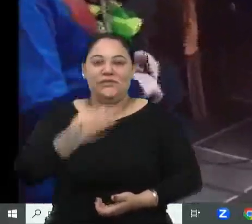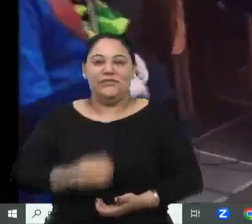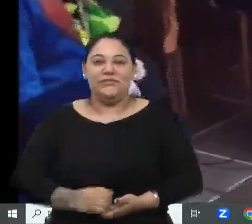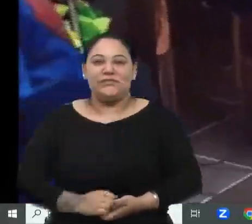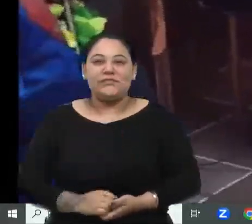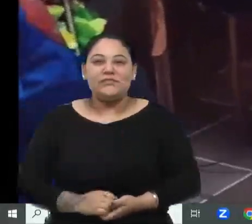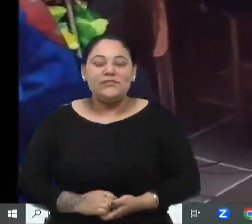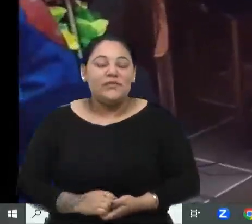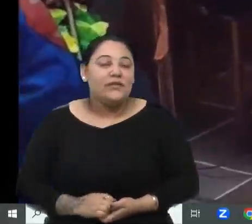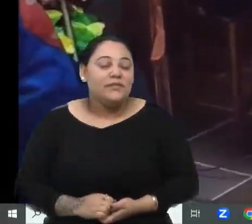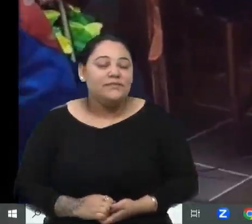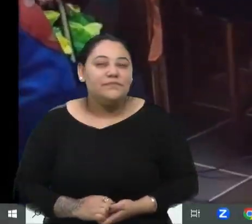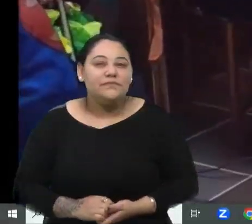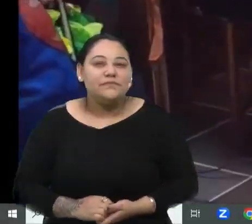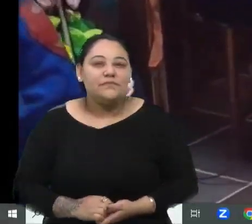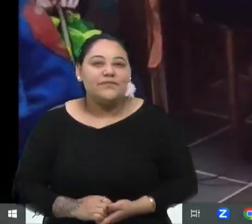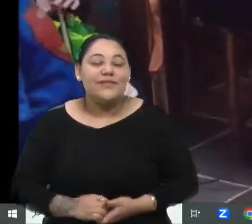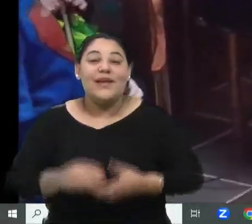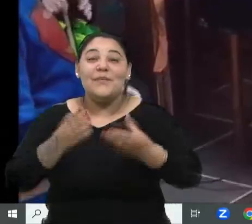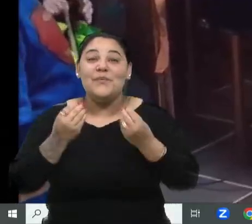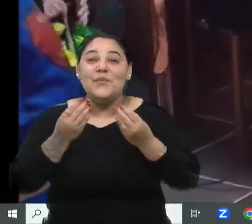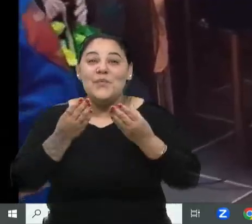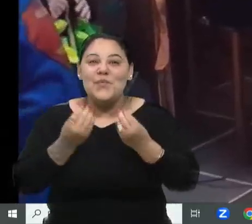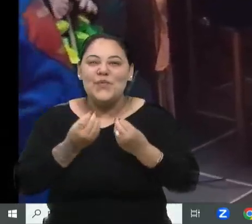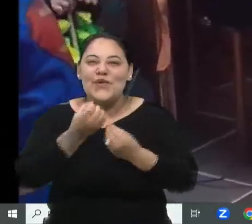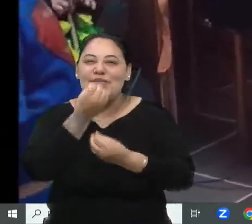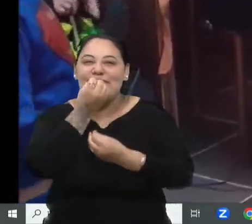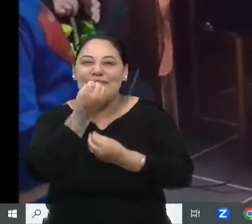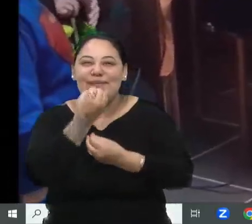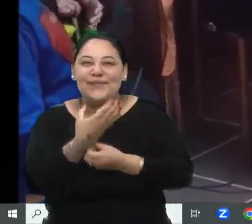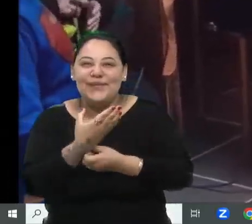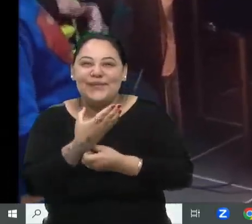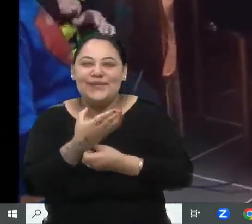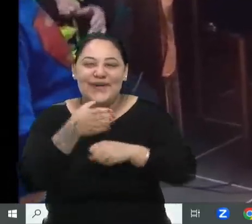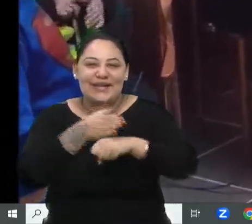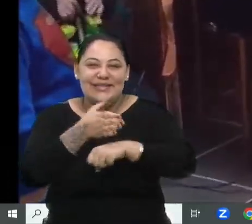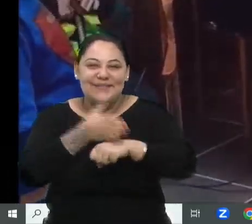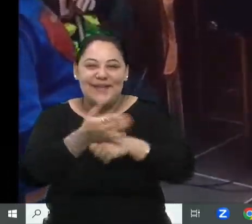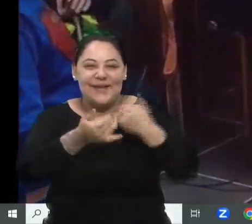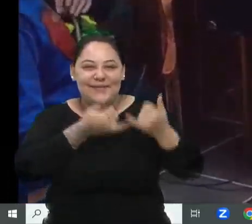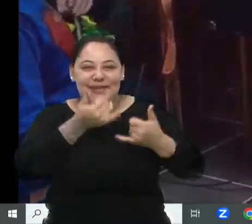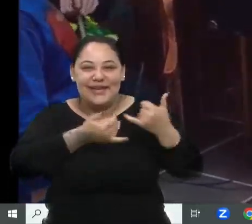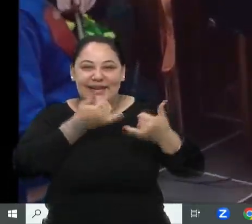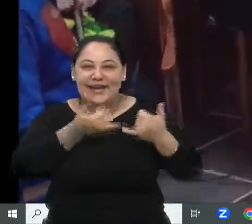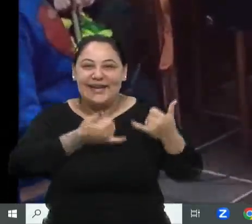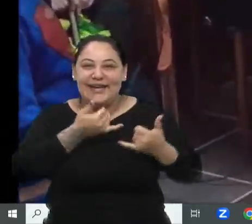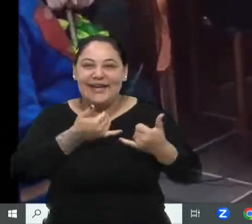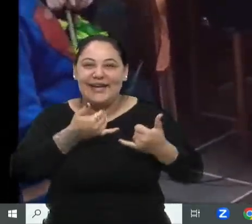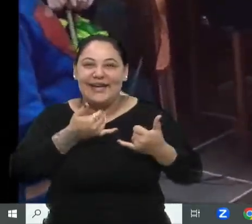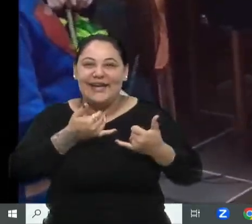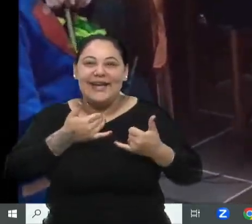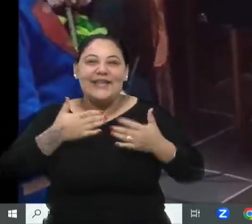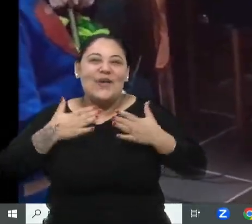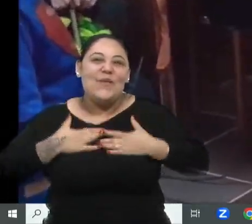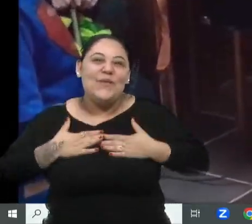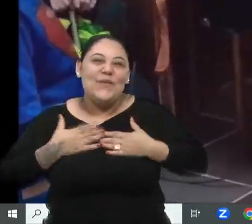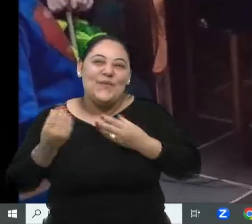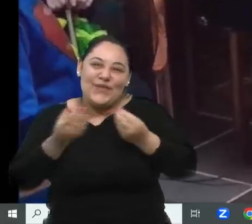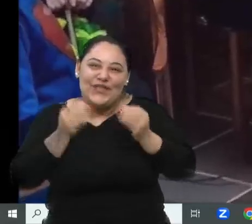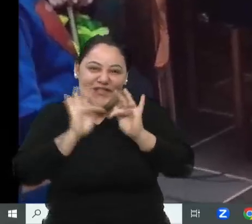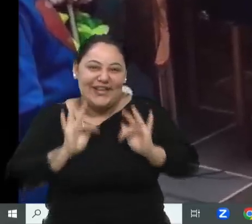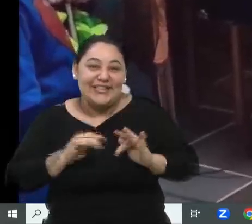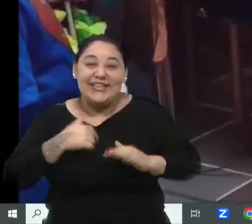Tudo muito bom, gosto muito desse lugar, pra tudo. Eu sou muito feliz, não sei falar muito,